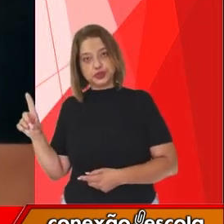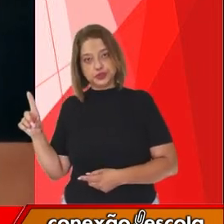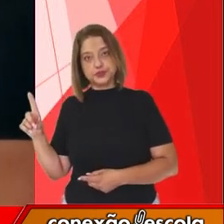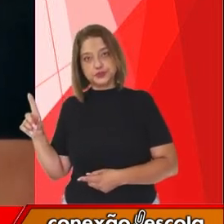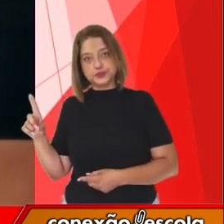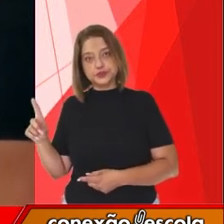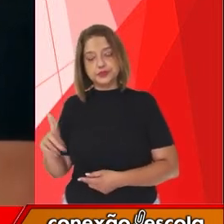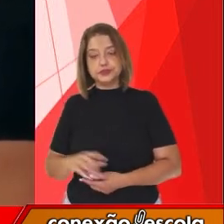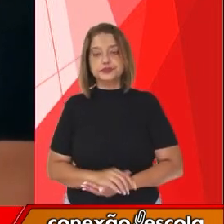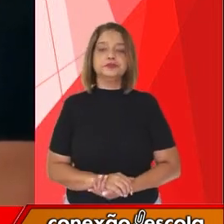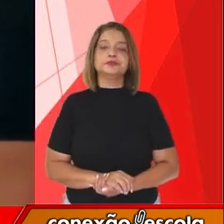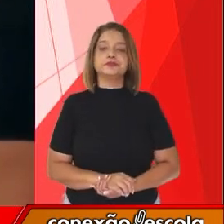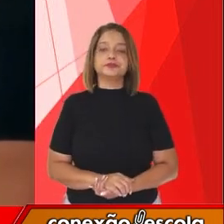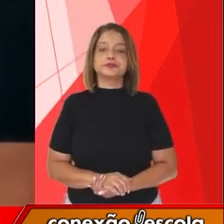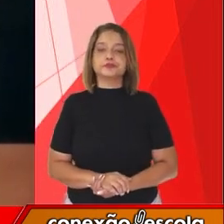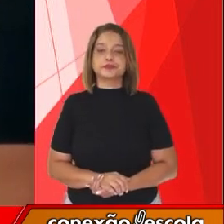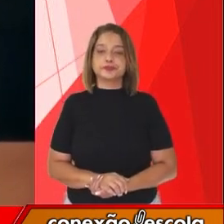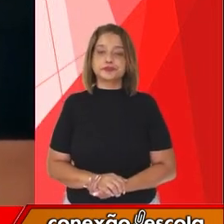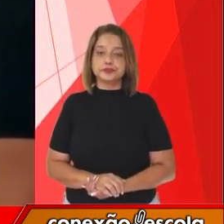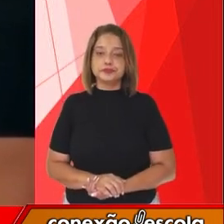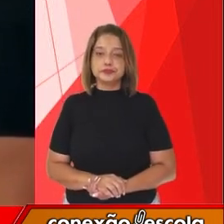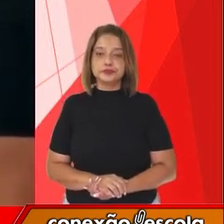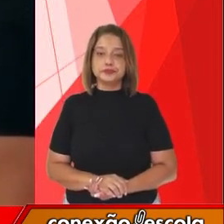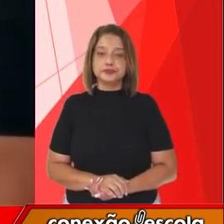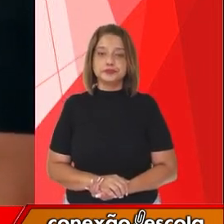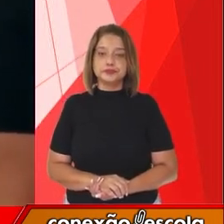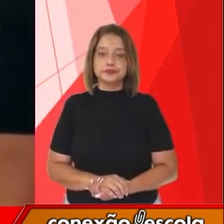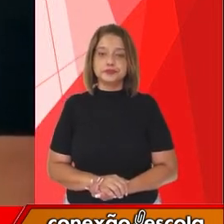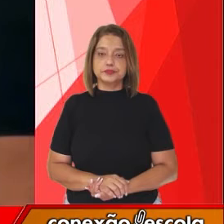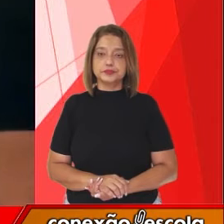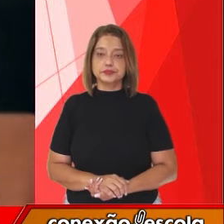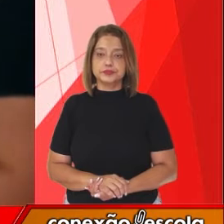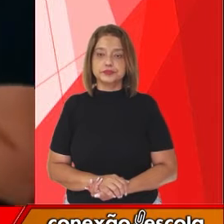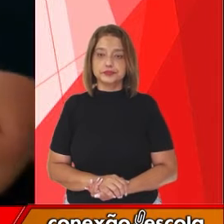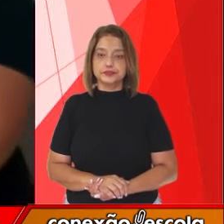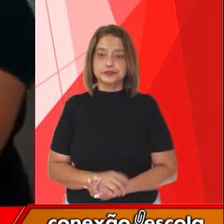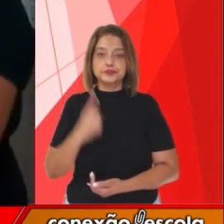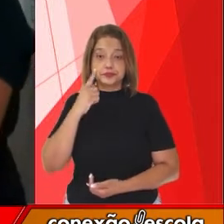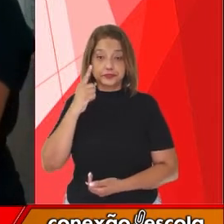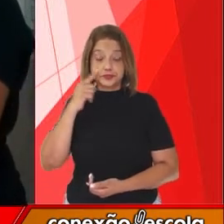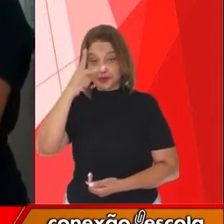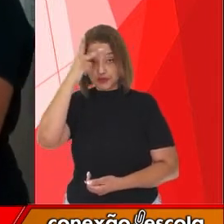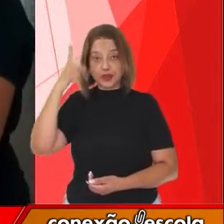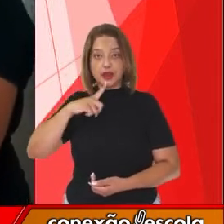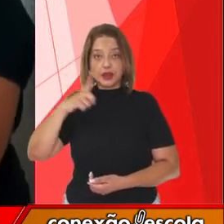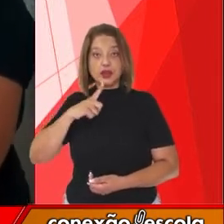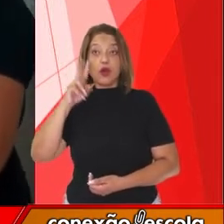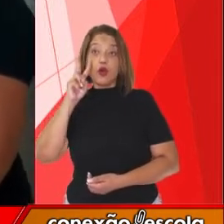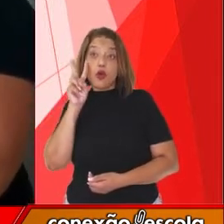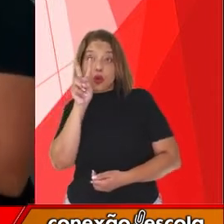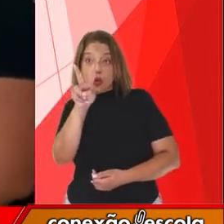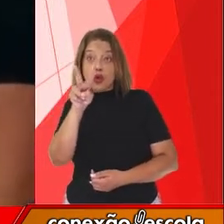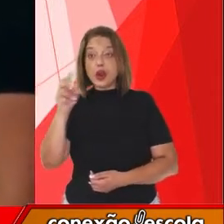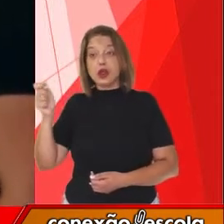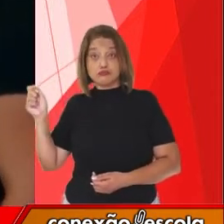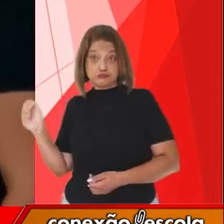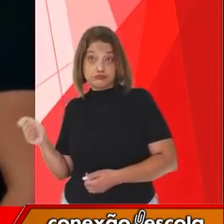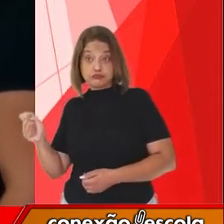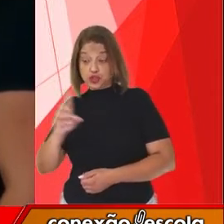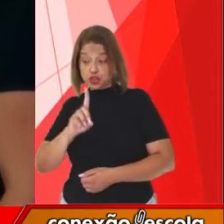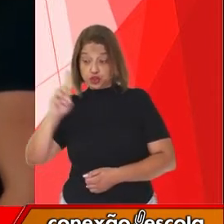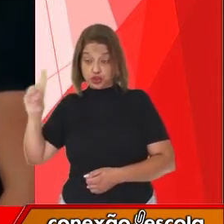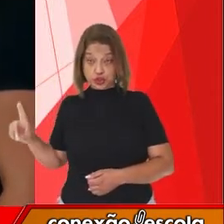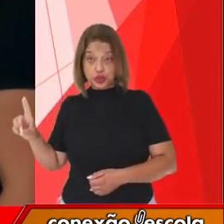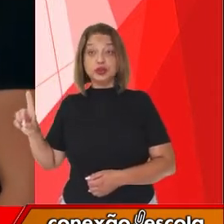lado direito da quadra. Olha o narigão dele aqui, ó. Ele tá assim, ó, olhando para a quadra. Então, o